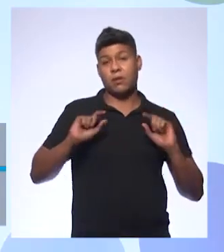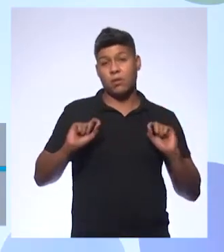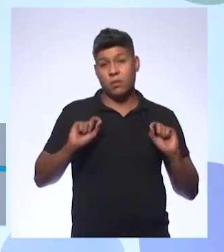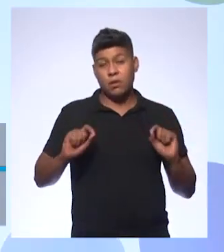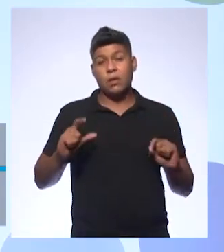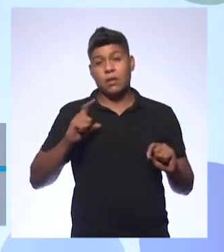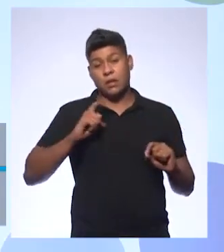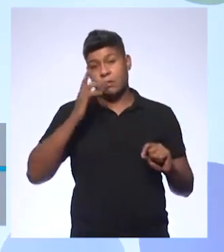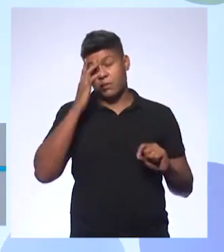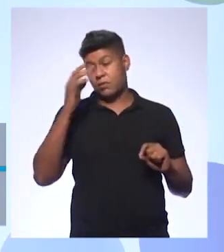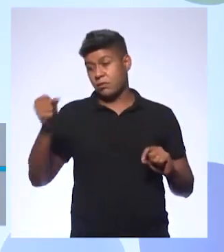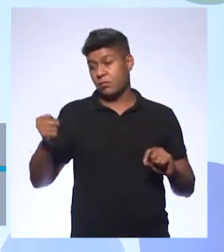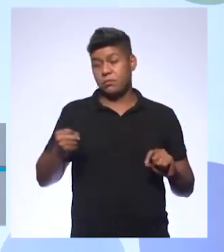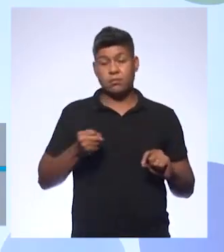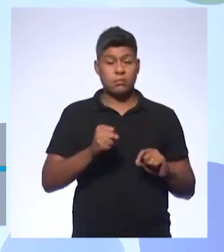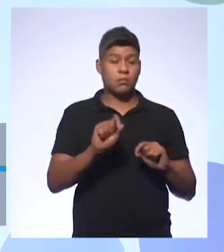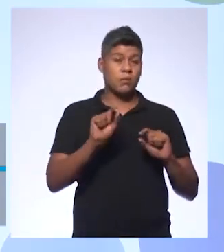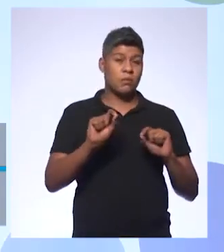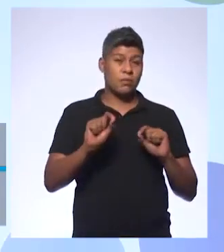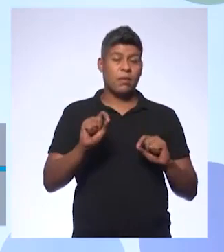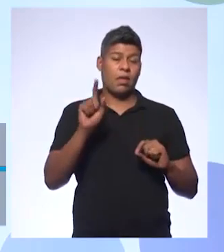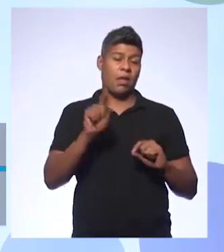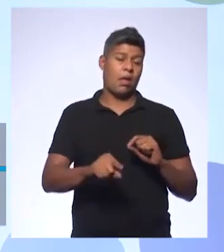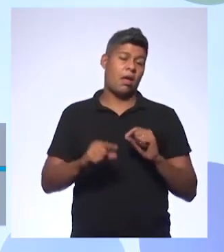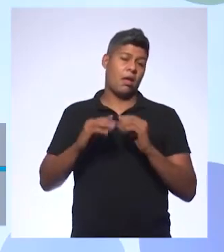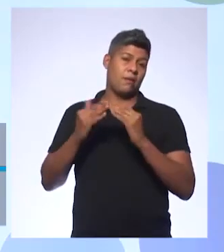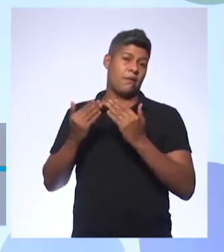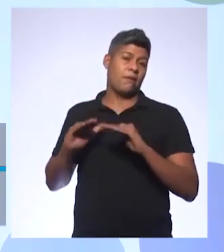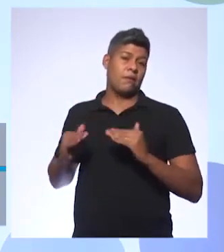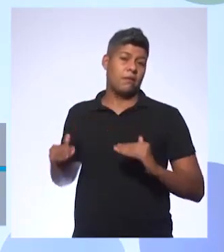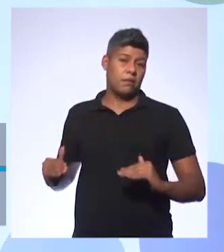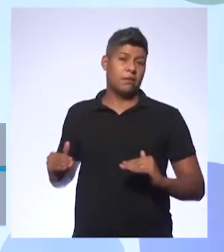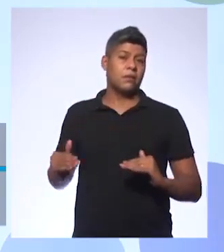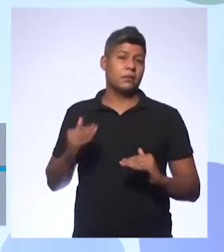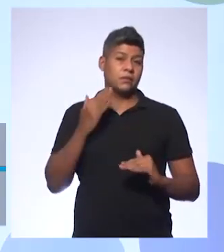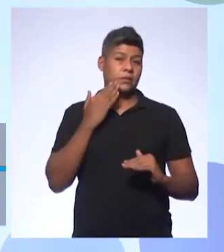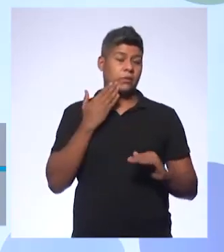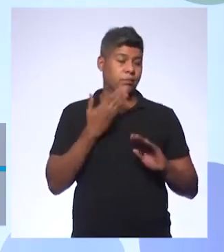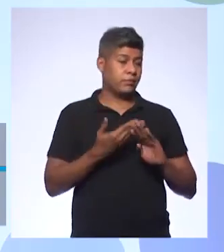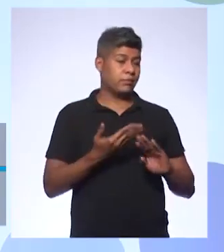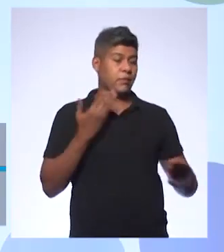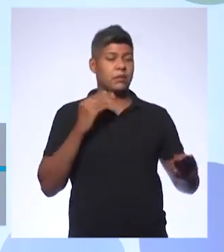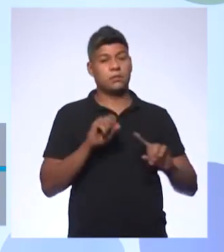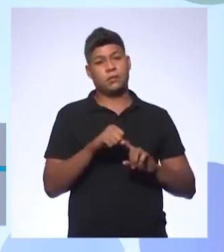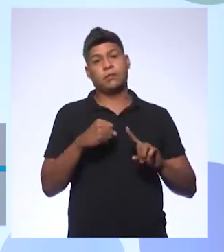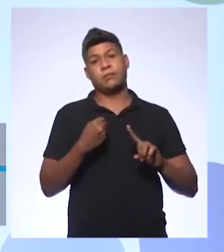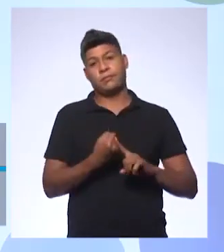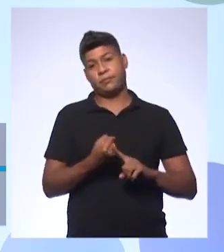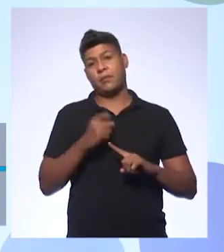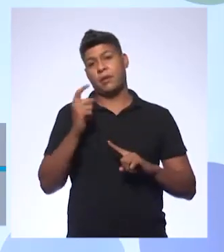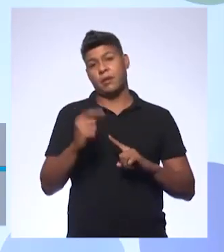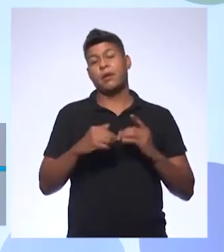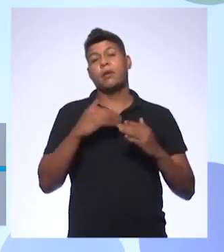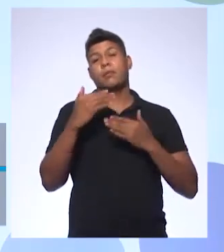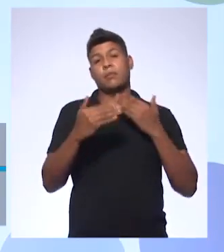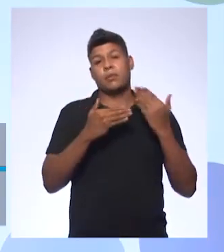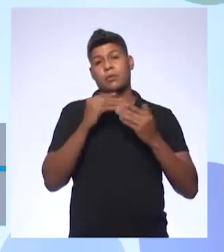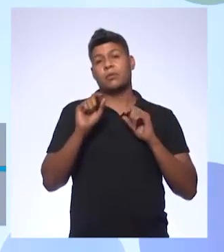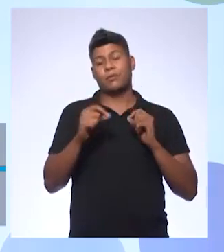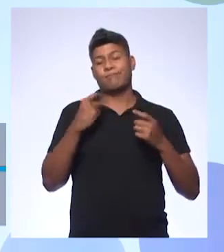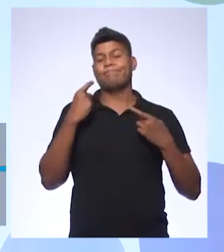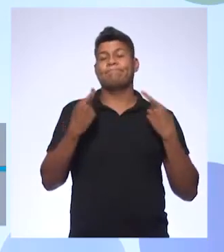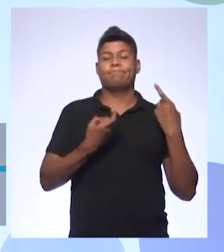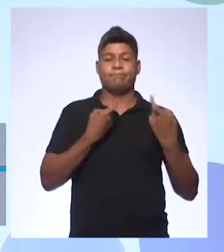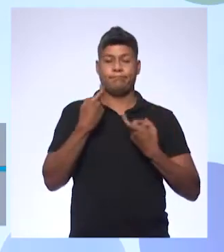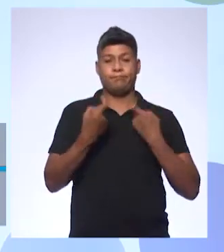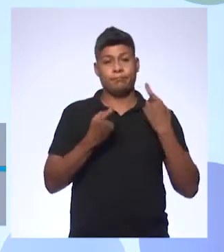trazendo essa pessoa para um processo onde ela é marginalizada, ela é colocada à parte da sociedade. E isso é um processo muito